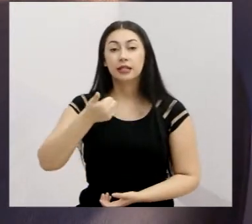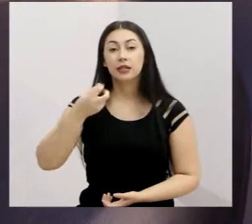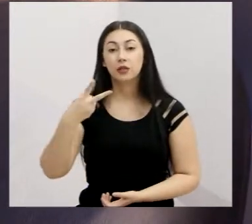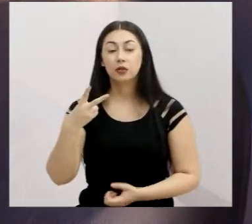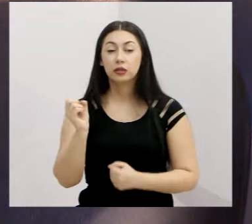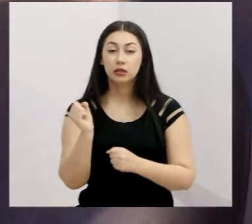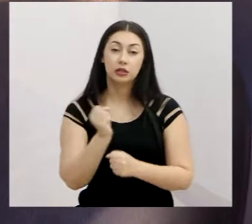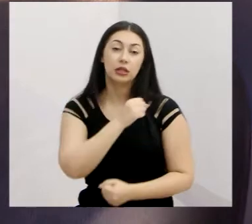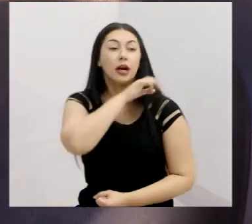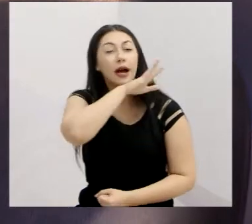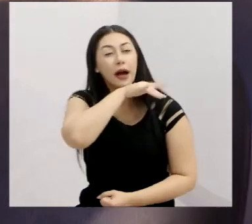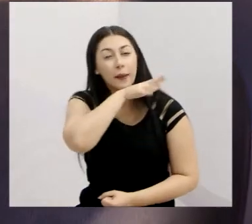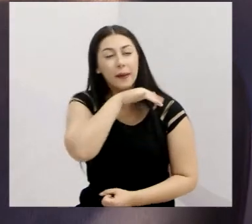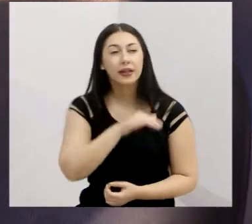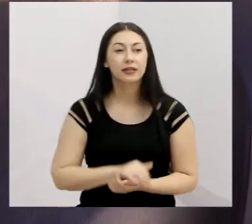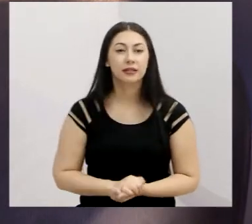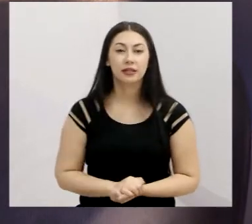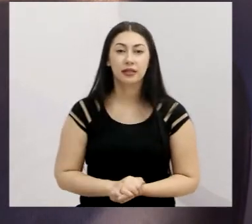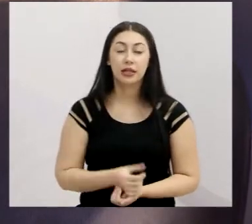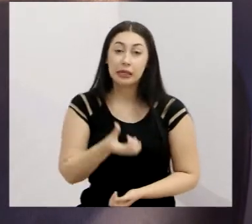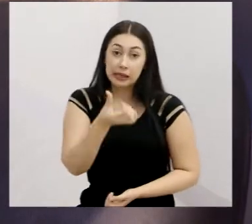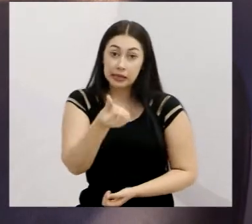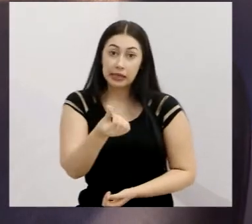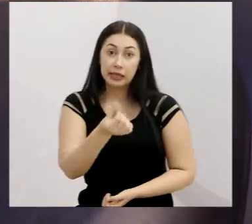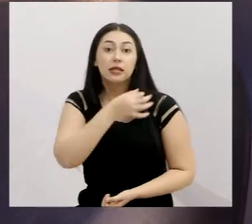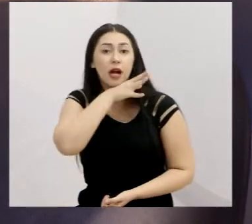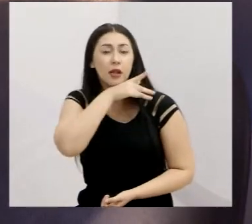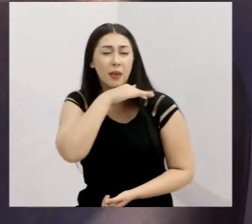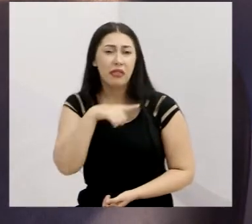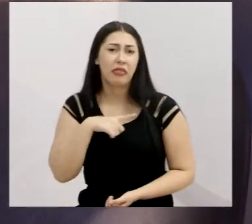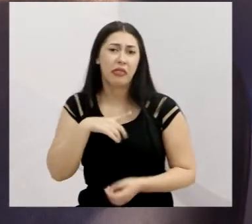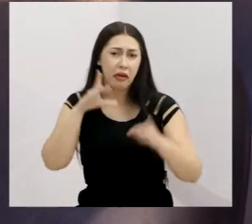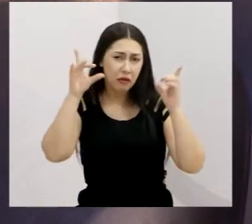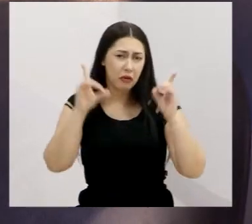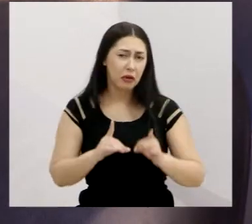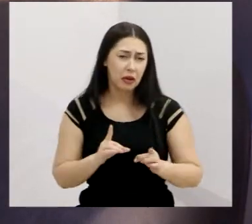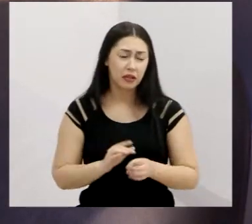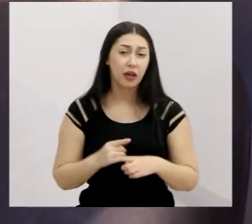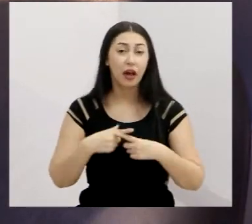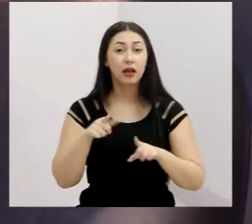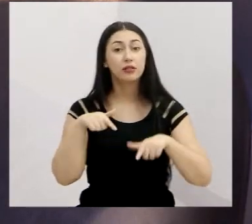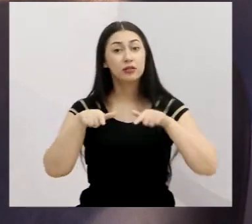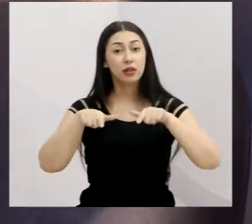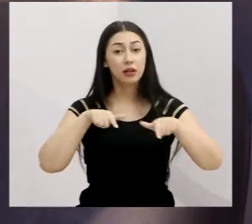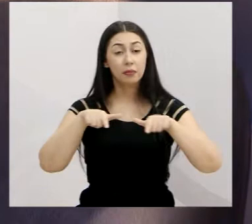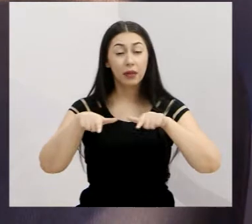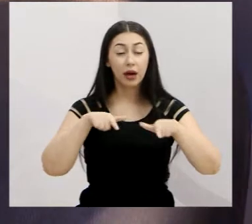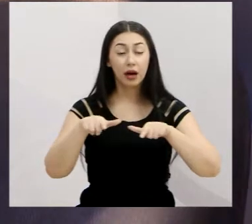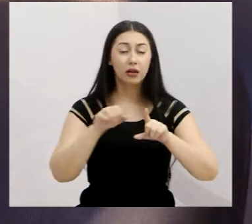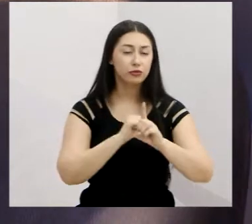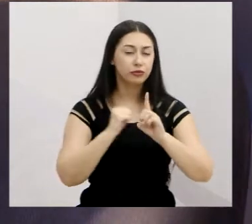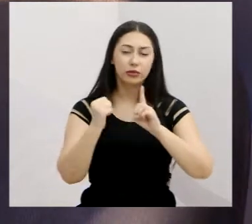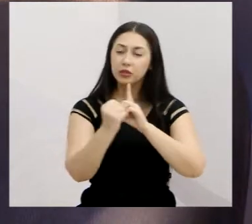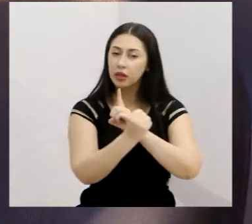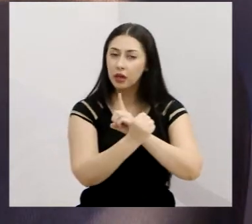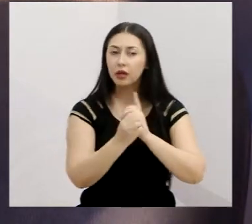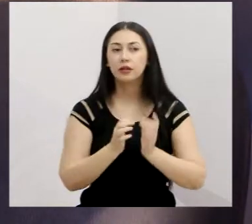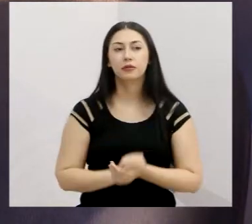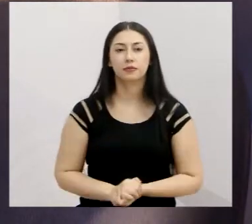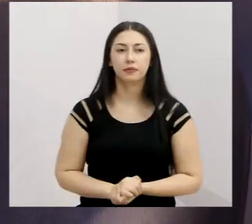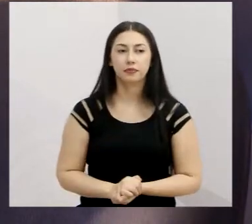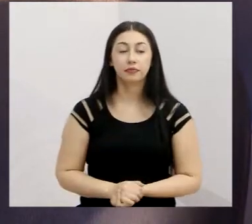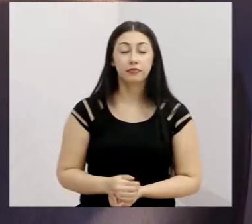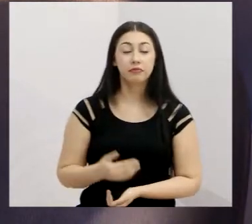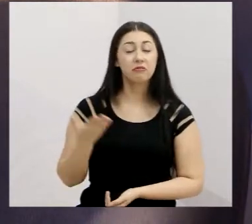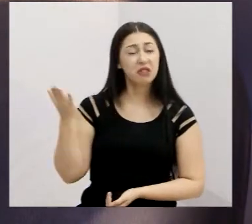dentre eles seis especial e a gente tem um trabalho né social a gente antes